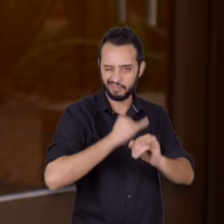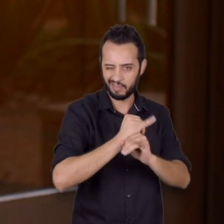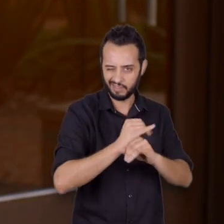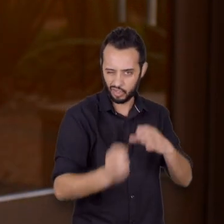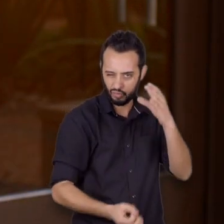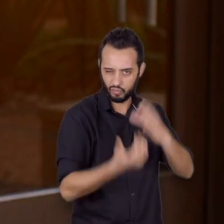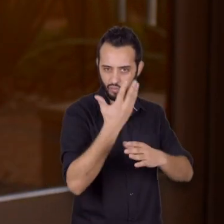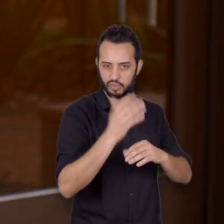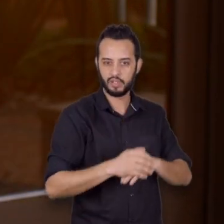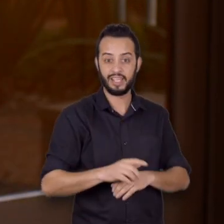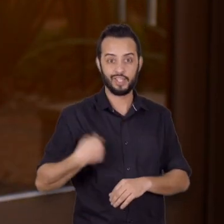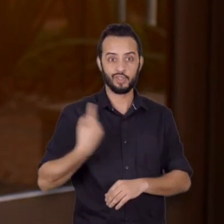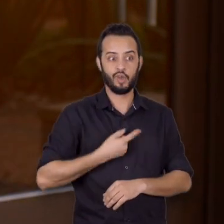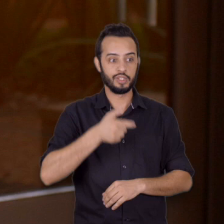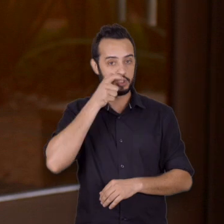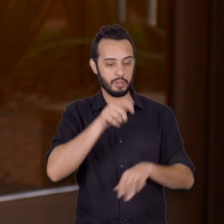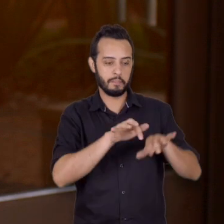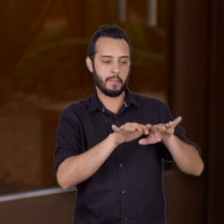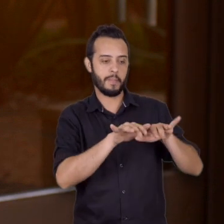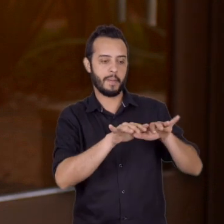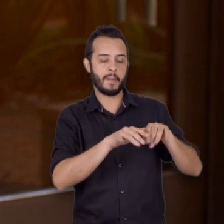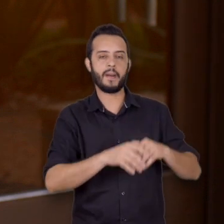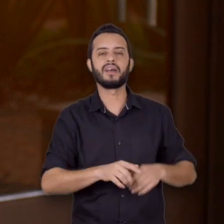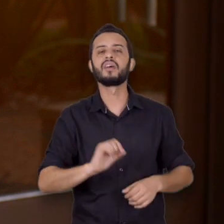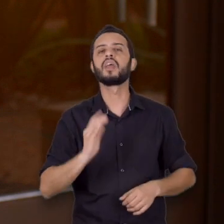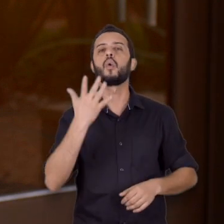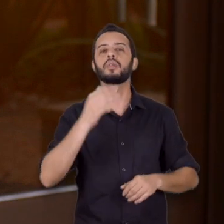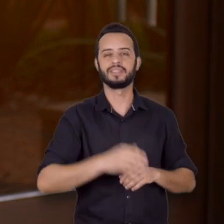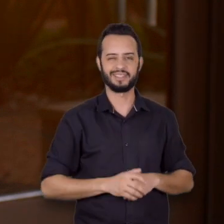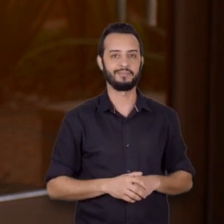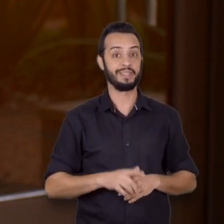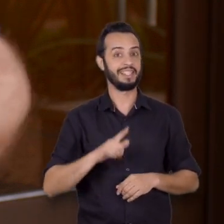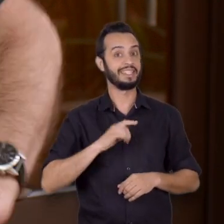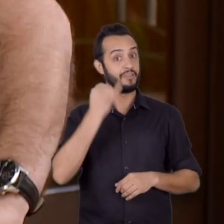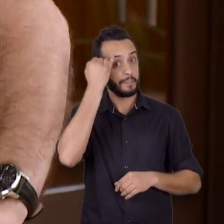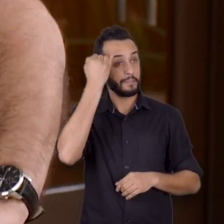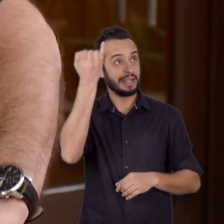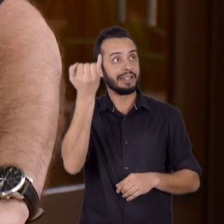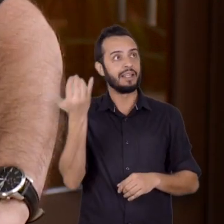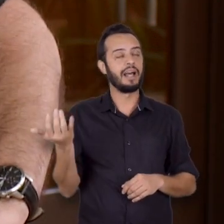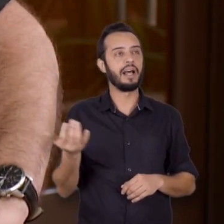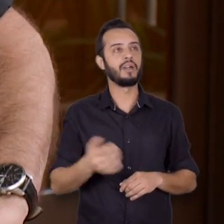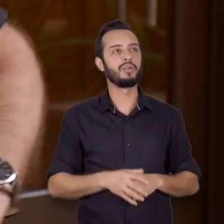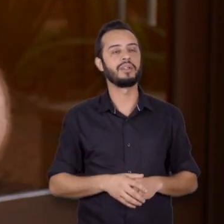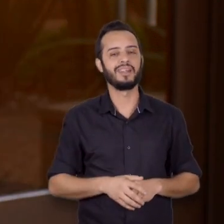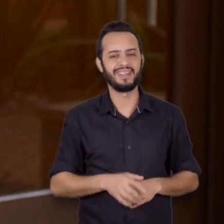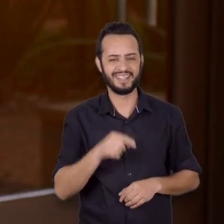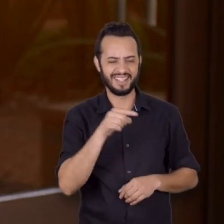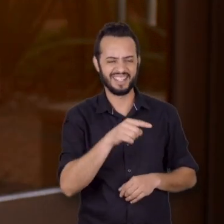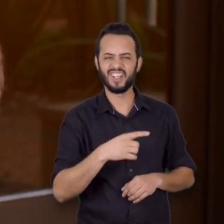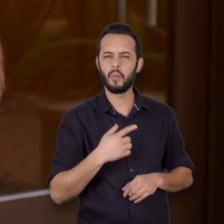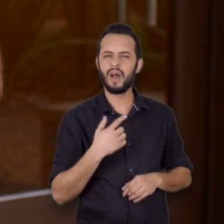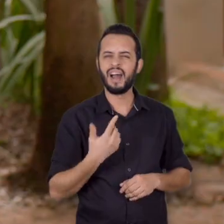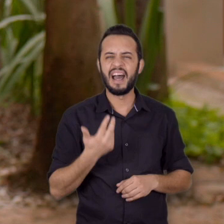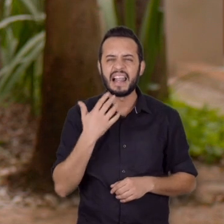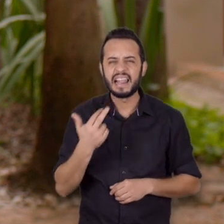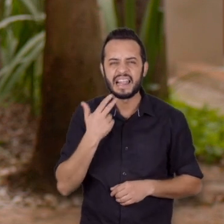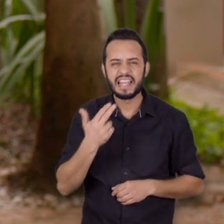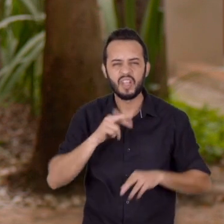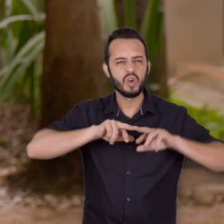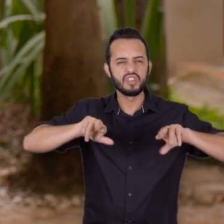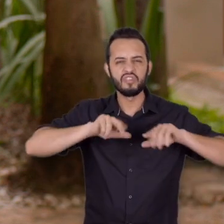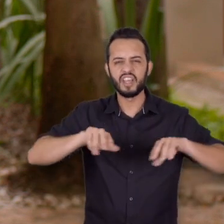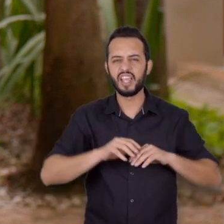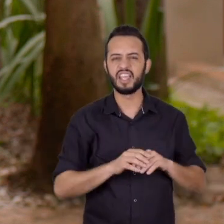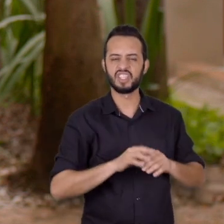a gente tinha essa coisa que era tudo digitado, o que eles fizeram, na verdade? Eles criaram, todo mundo falava que aquilo era uma outra língua, que aquilo é um código.